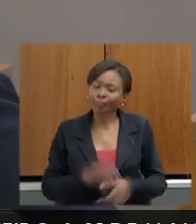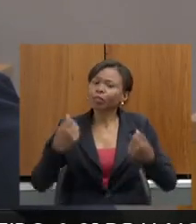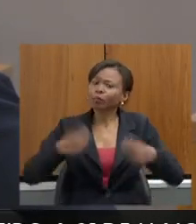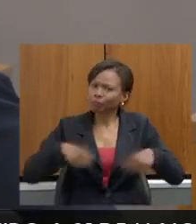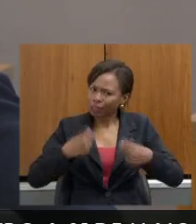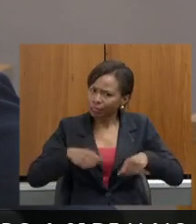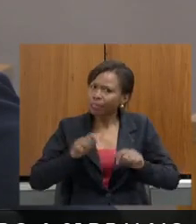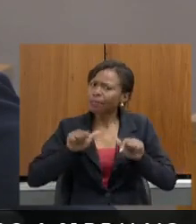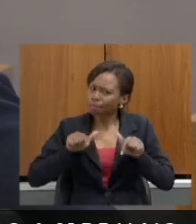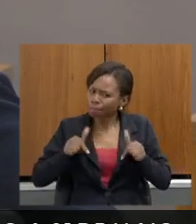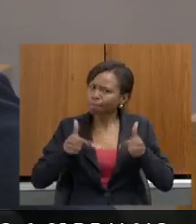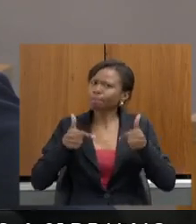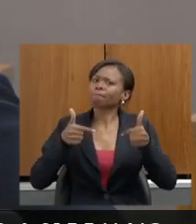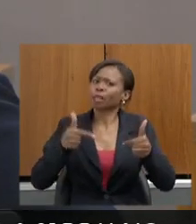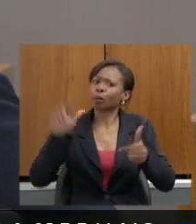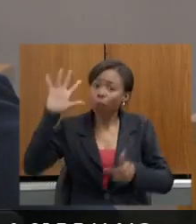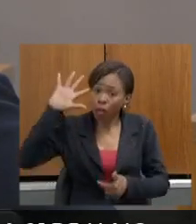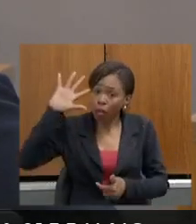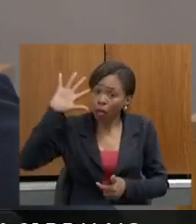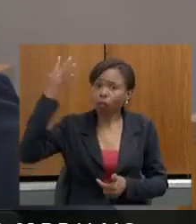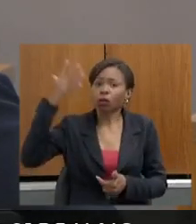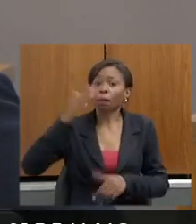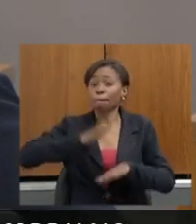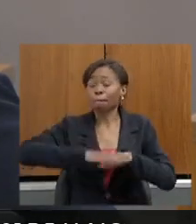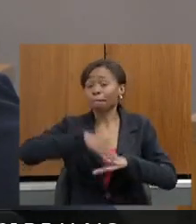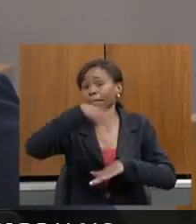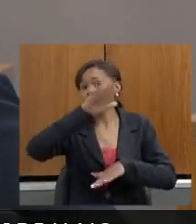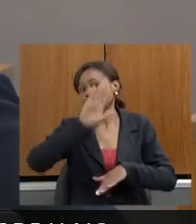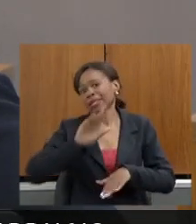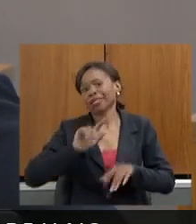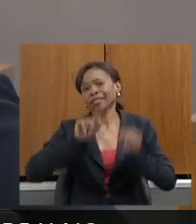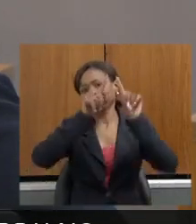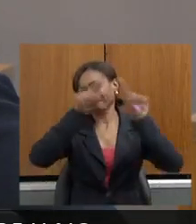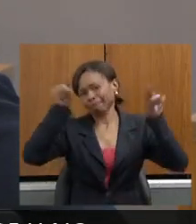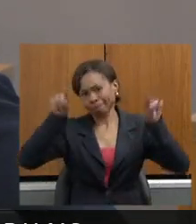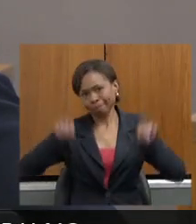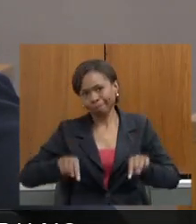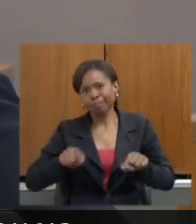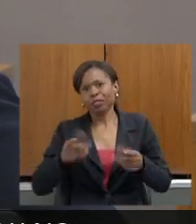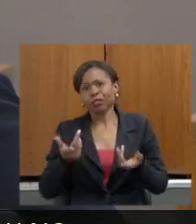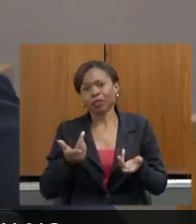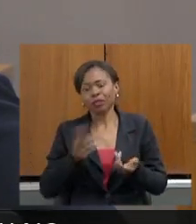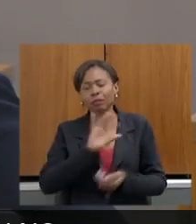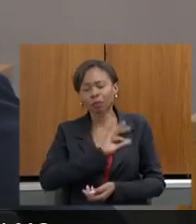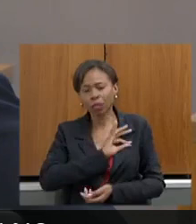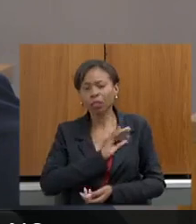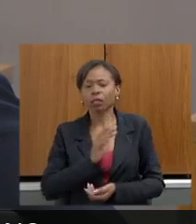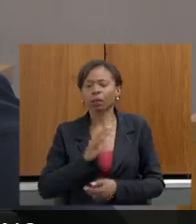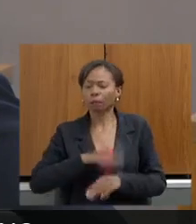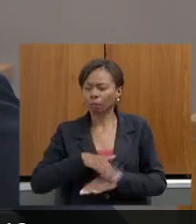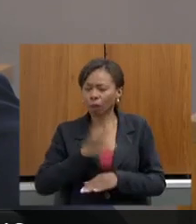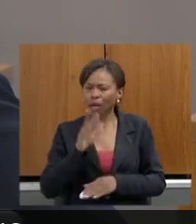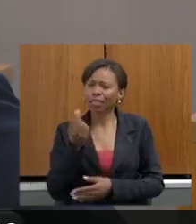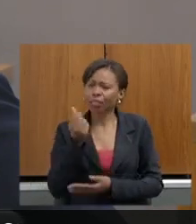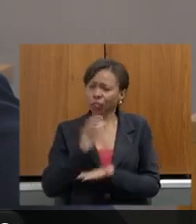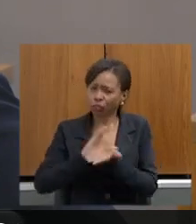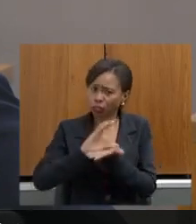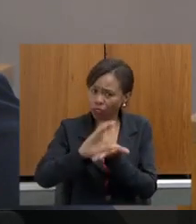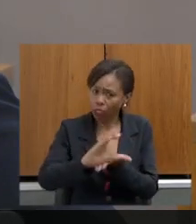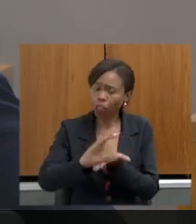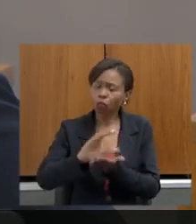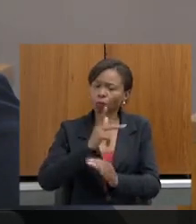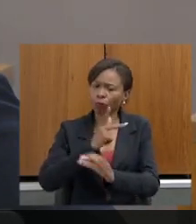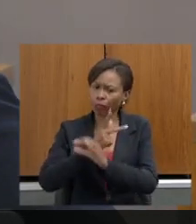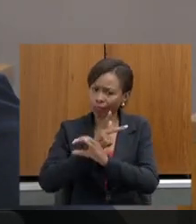armas para outra luta que são demais gente Doutor Joaquim Presidente Deputado sargento Rodrigues somos de mais recursos para